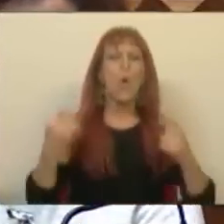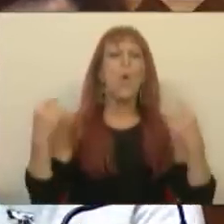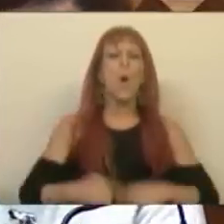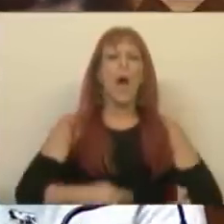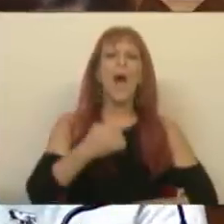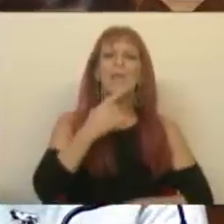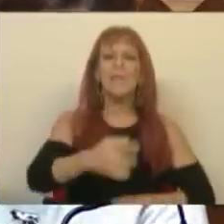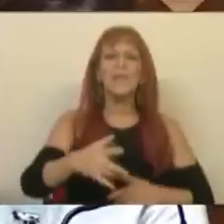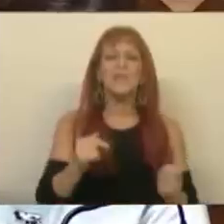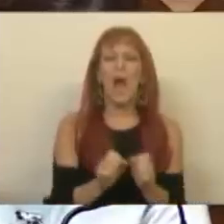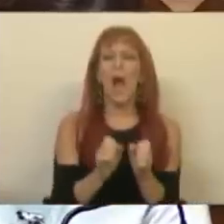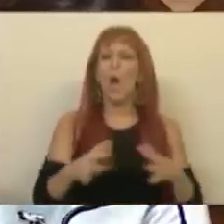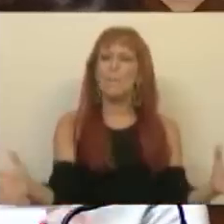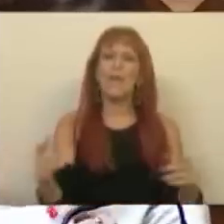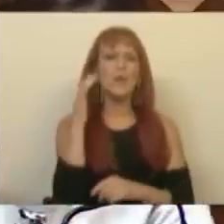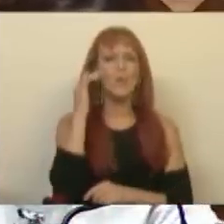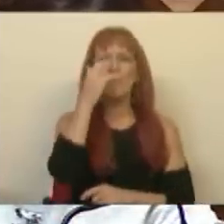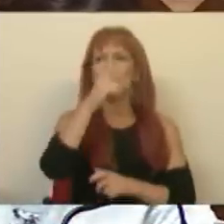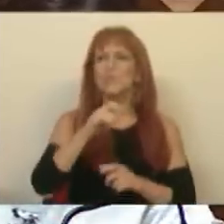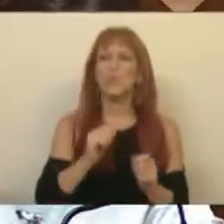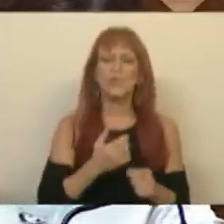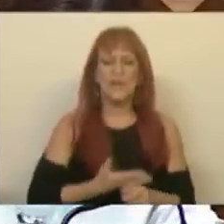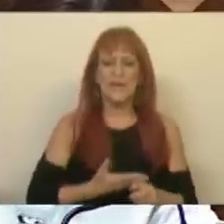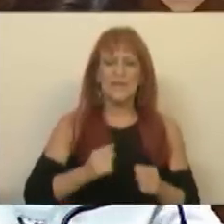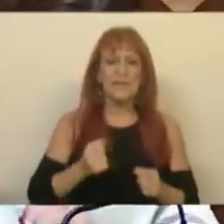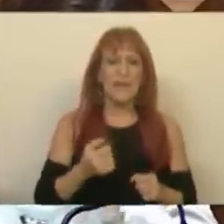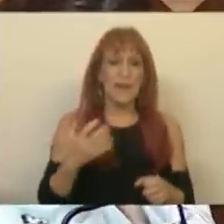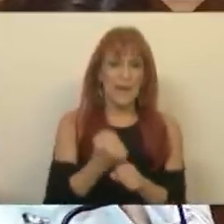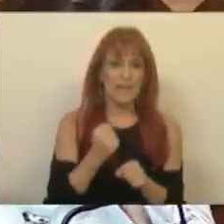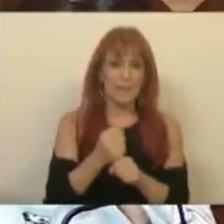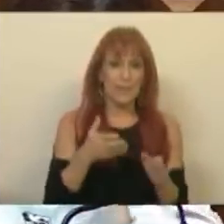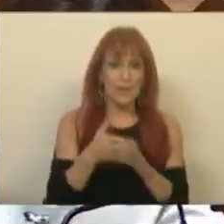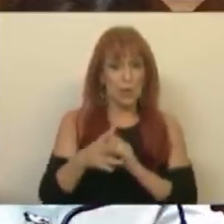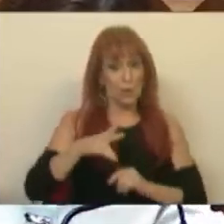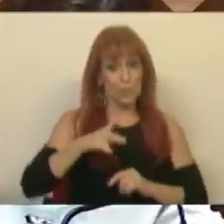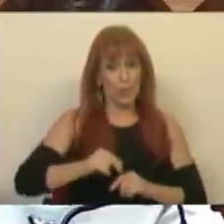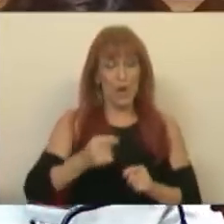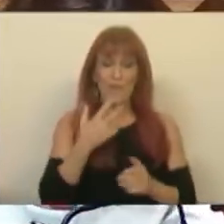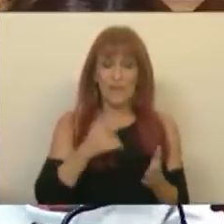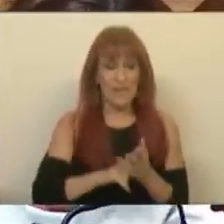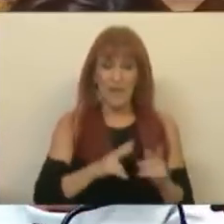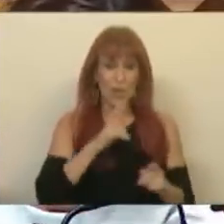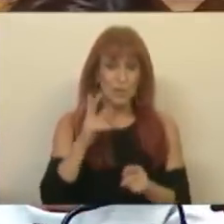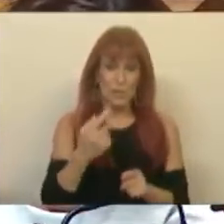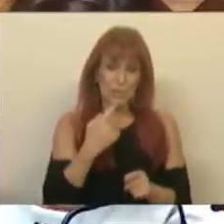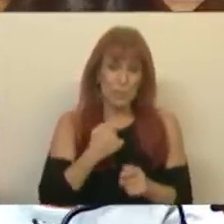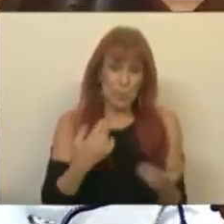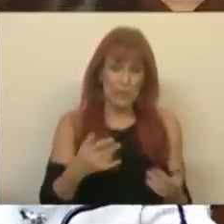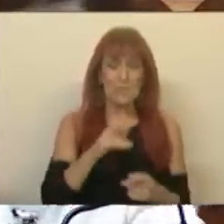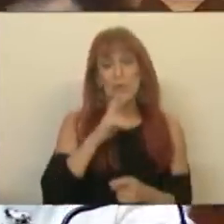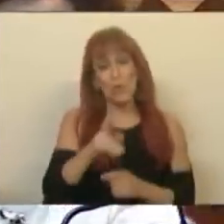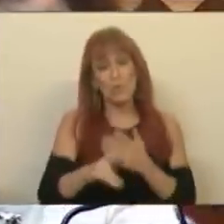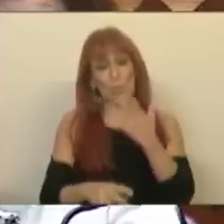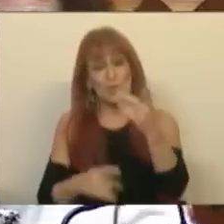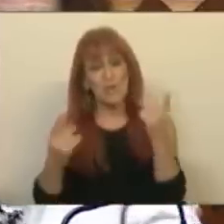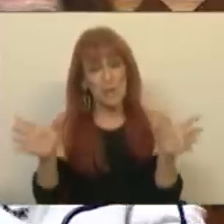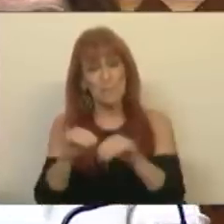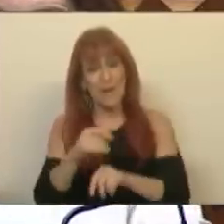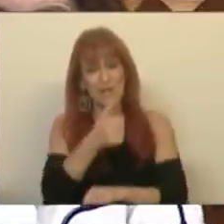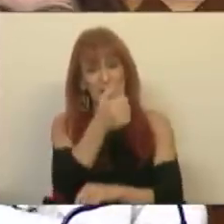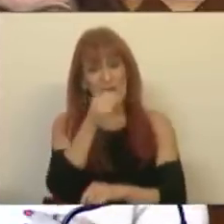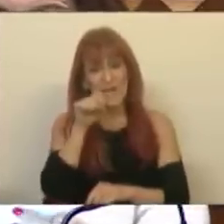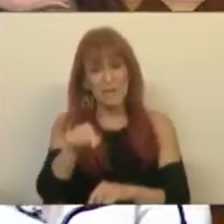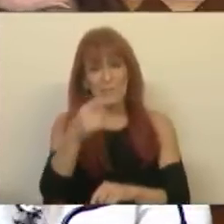compra e diz que aumentaram o número de pessoas empregadas do país mas a verdade é esta não respondeu à questão mas eu respondo eu há também mais